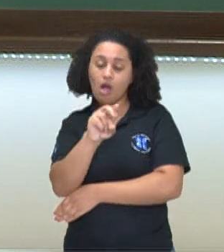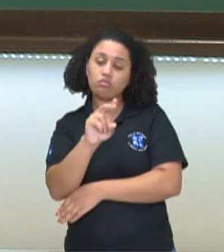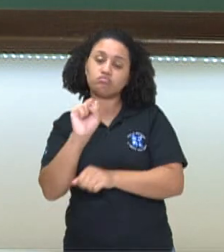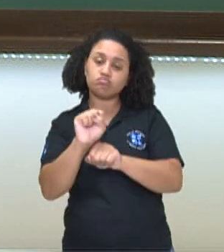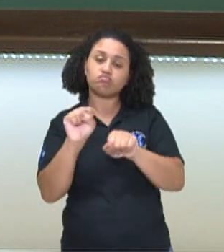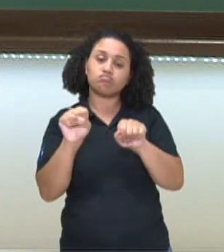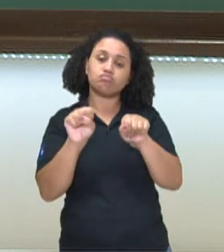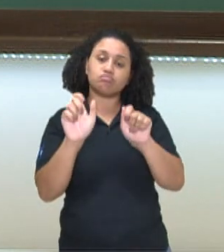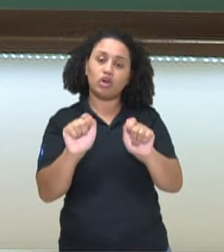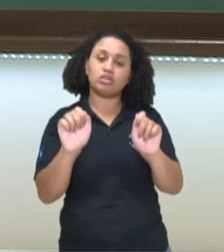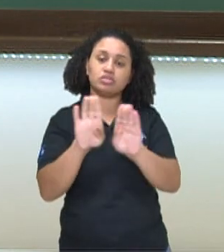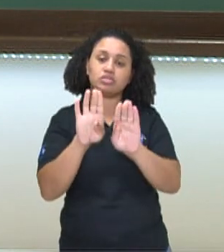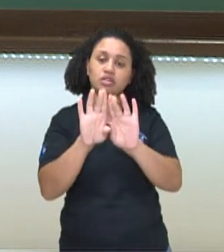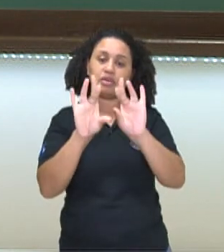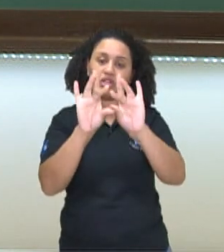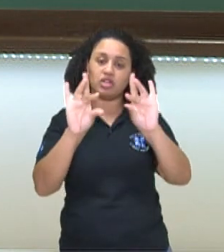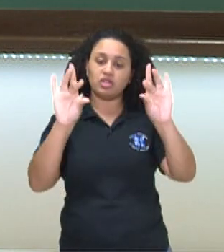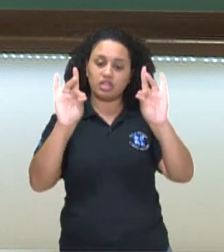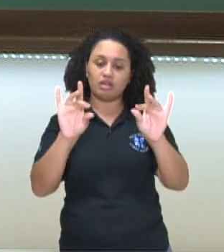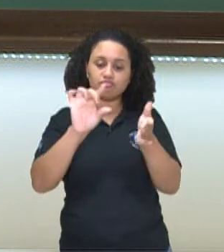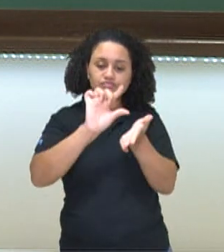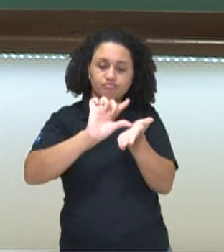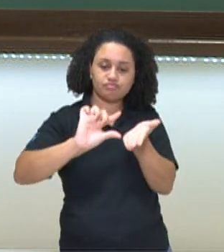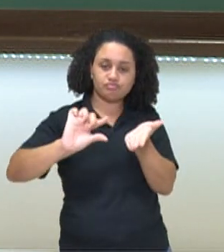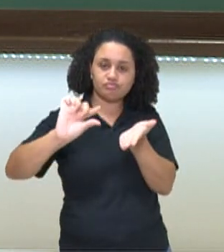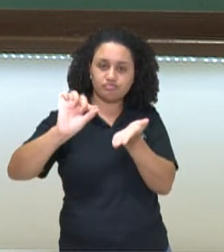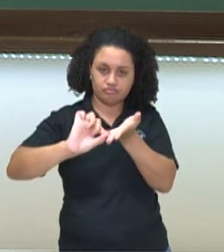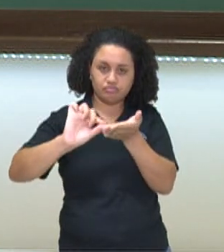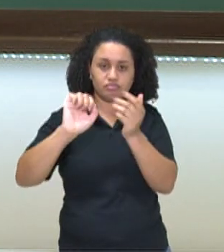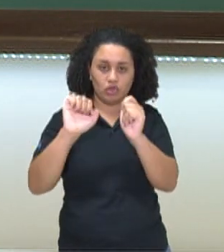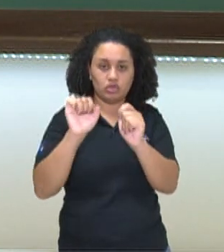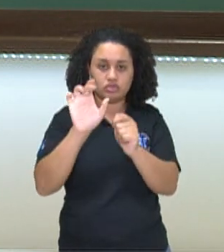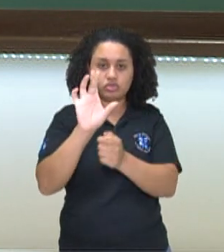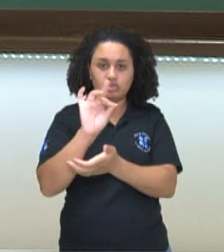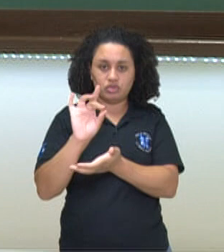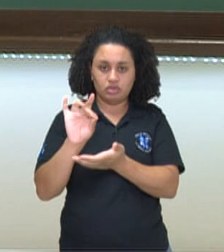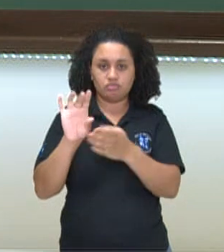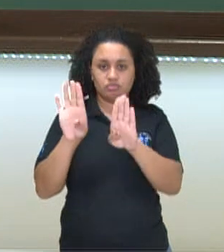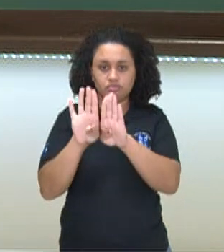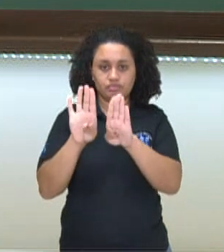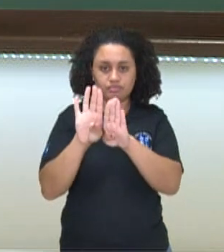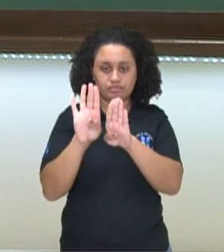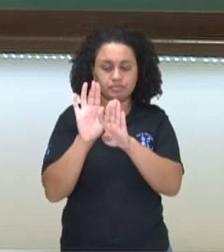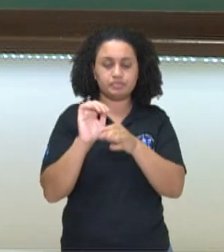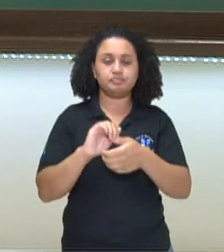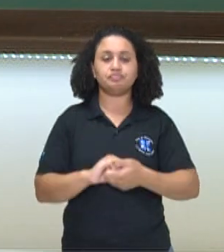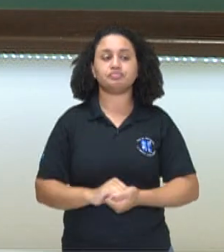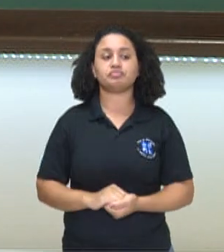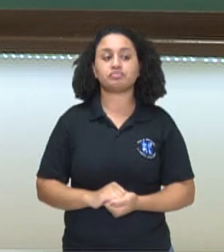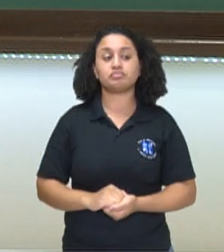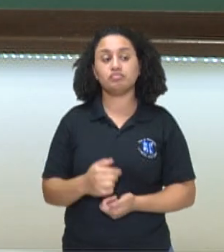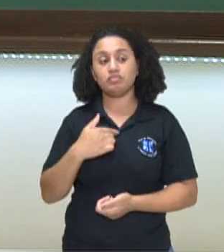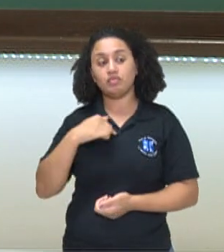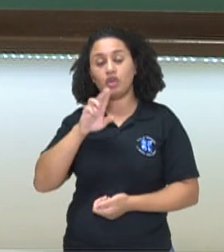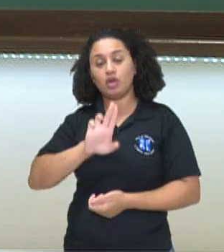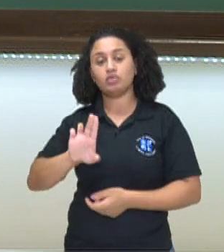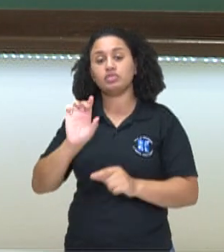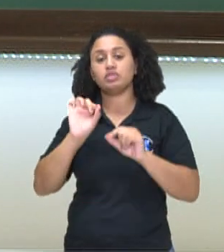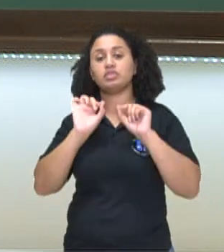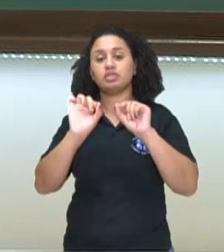fita, né? Uma fita adesiva. Aqui no fundo você cola esse material. Eu usei aqui também